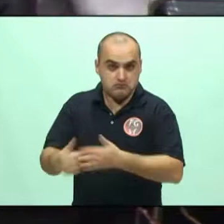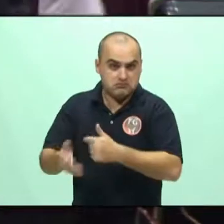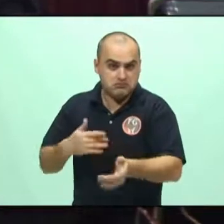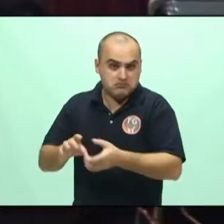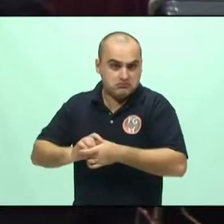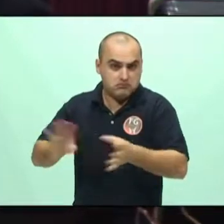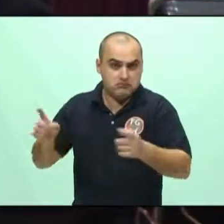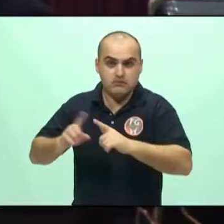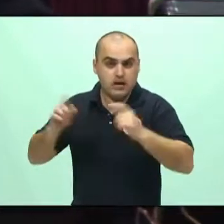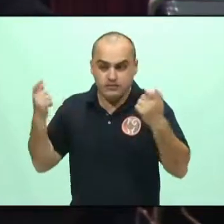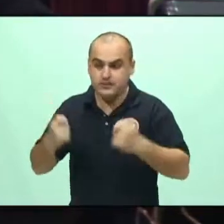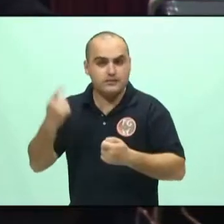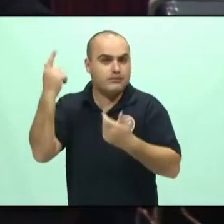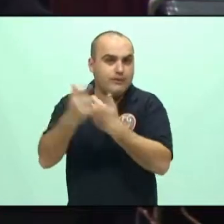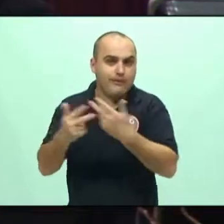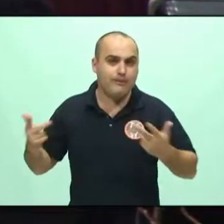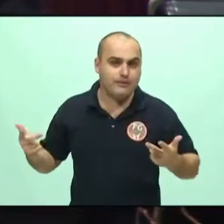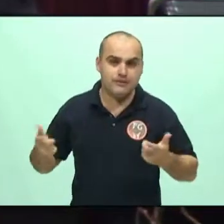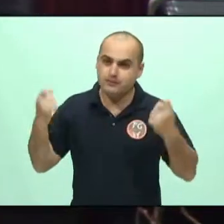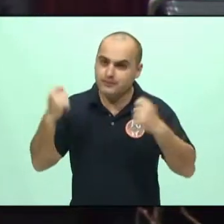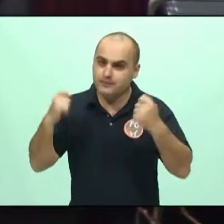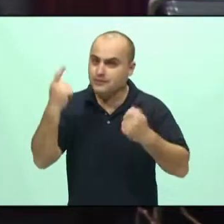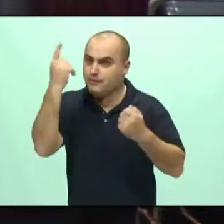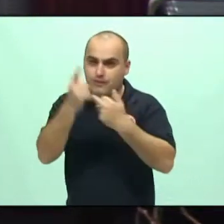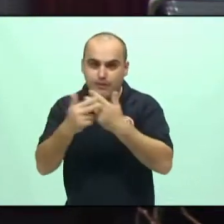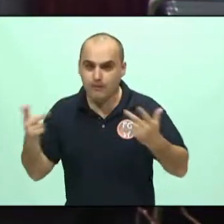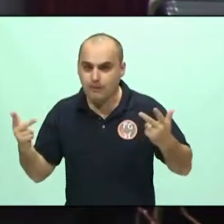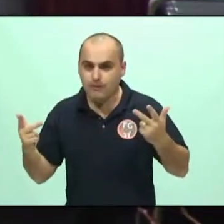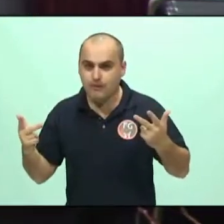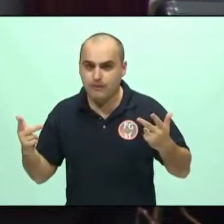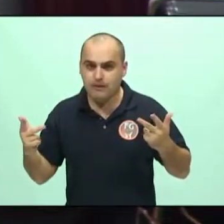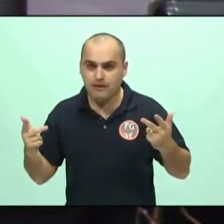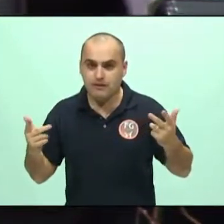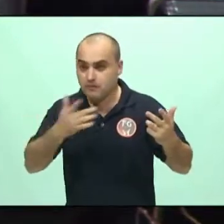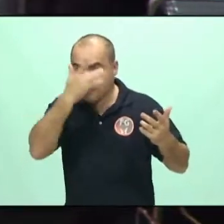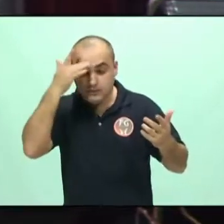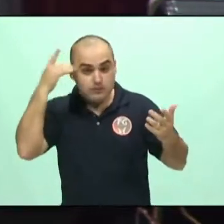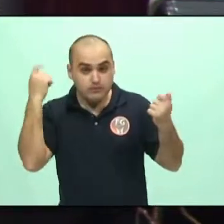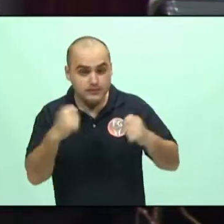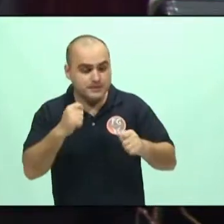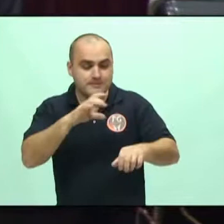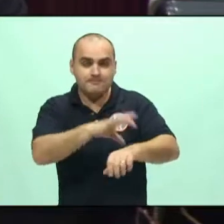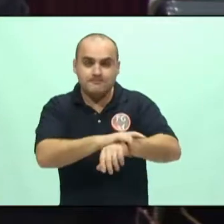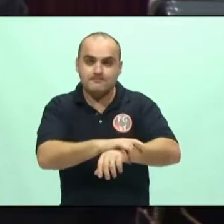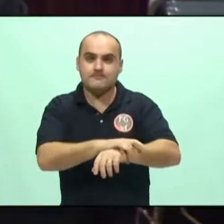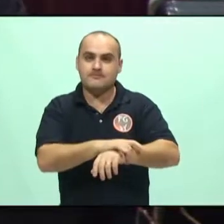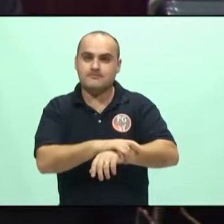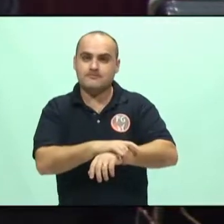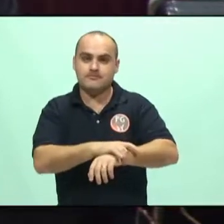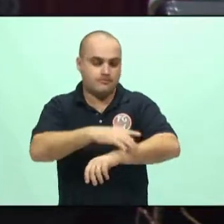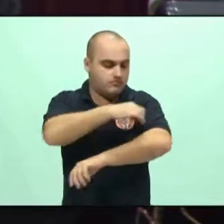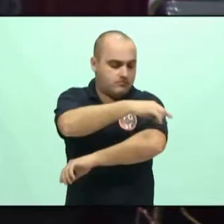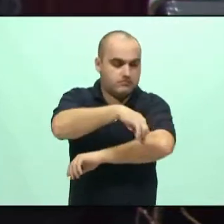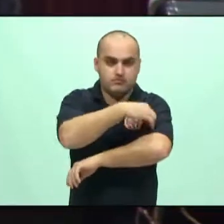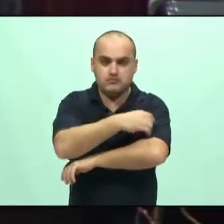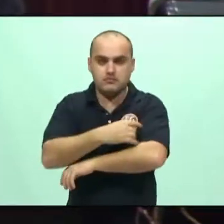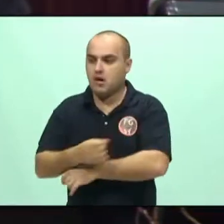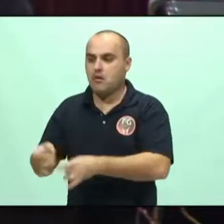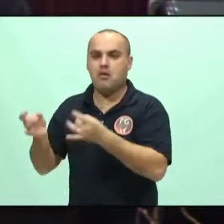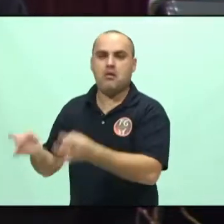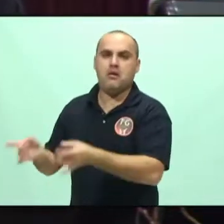mas tem que ser feito alguma coisa os cidadãos precisam de segurança no trânsito não adianta gastar milhões e milhões